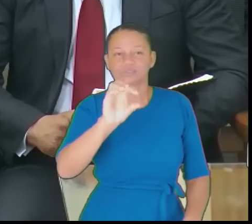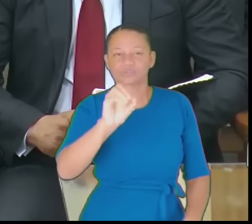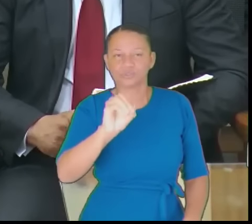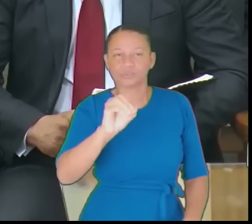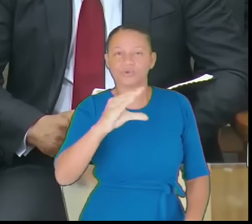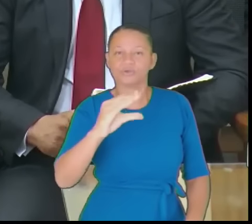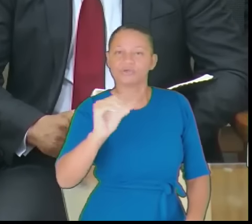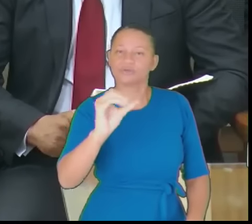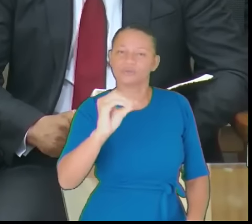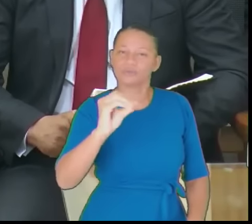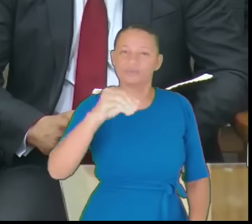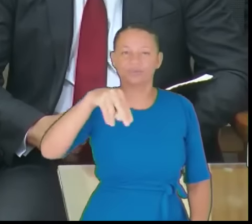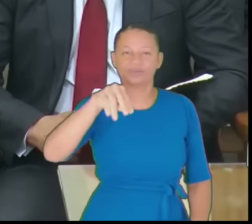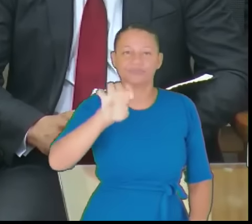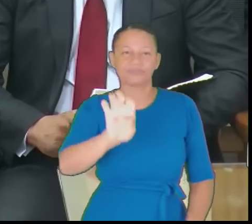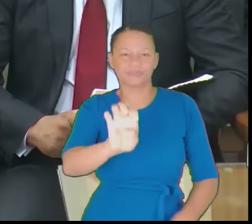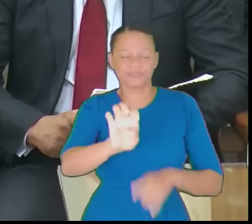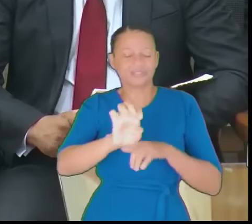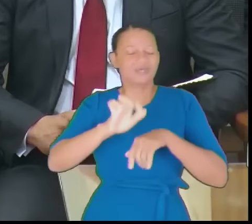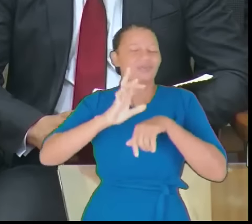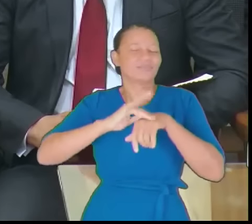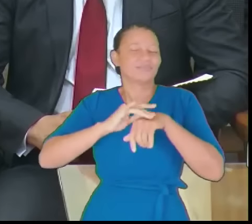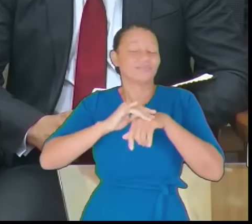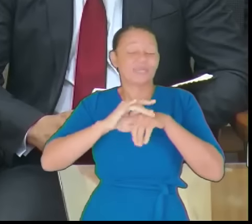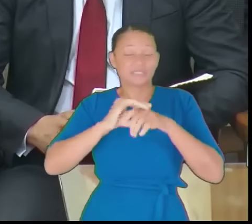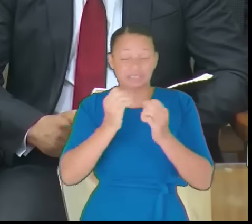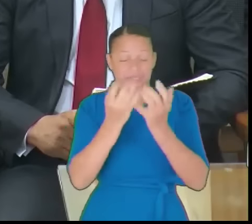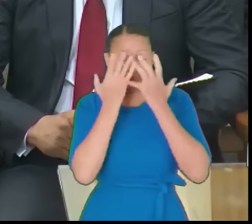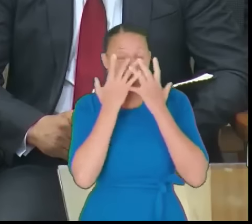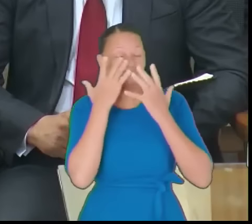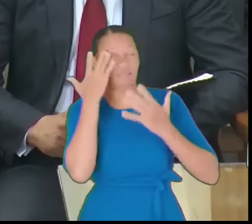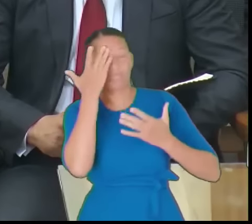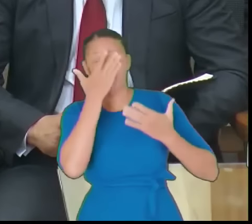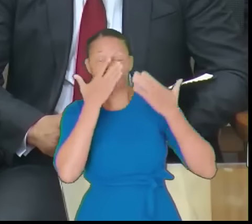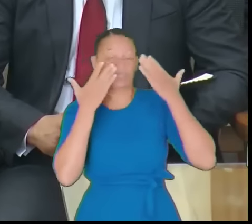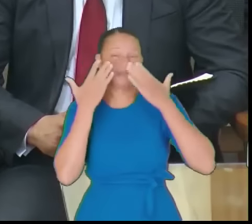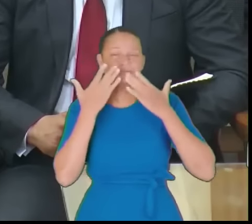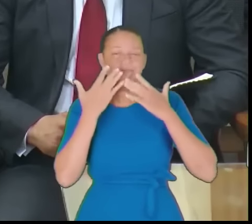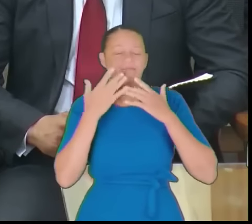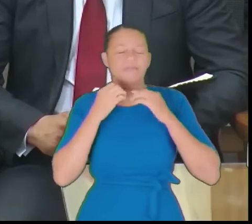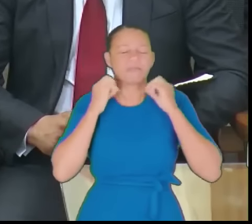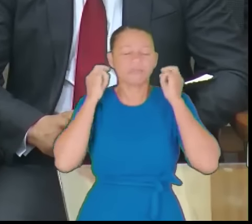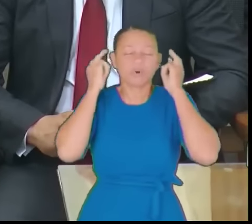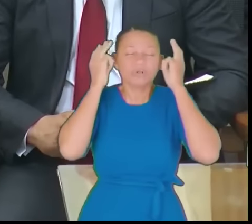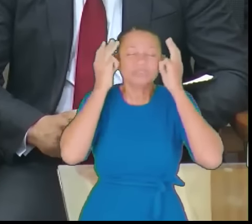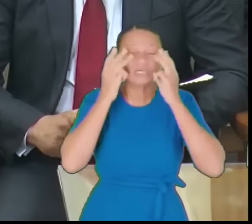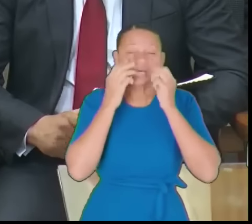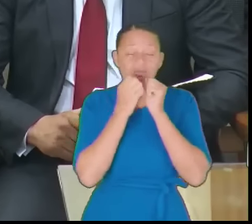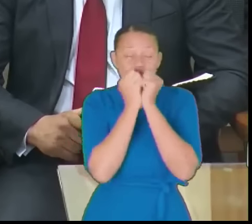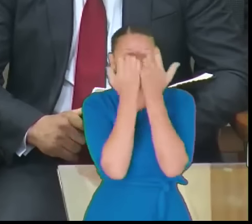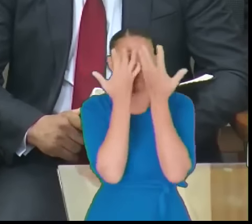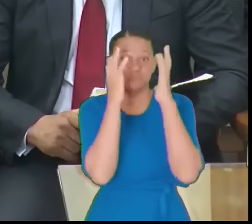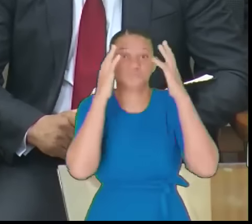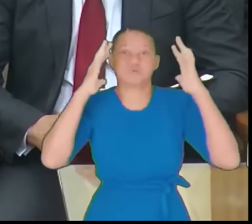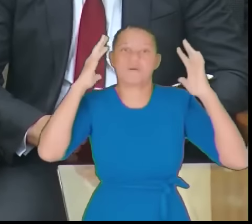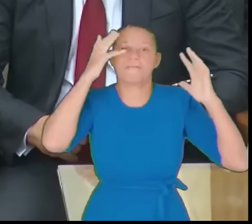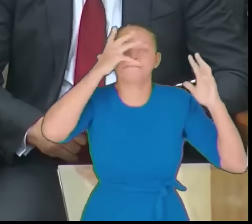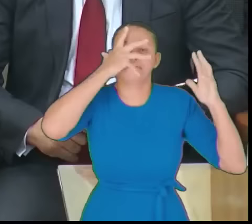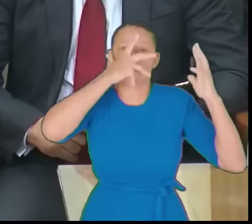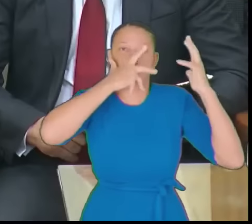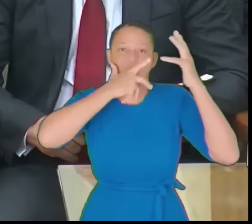Glória a Jesus. Moisés vinha com a luz tão bonita no rosto, que encandeava os